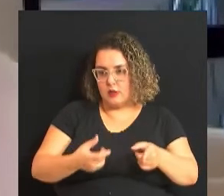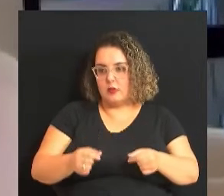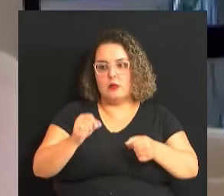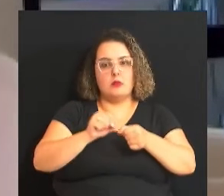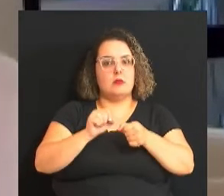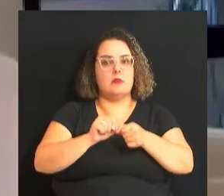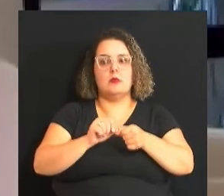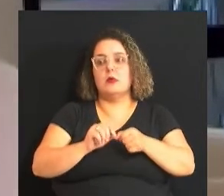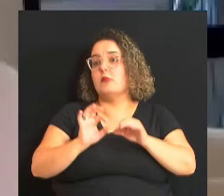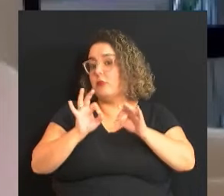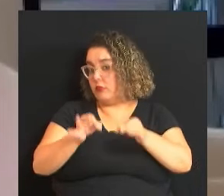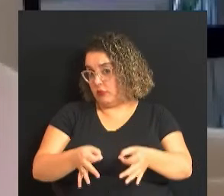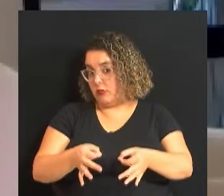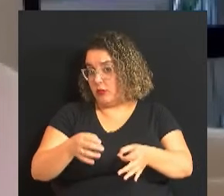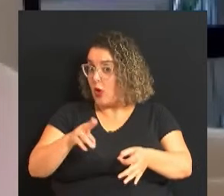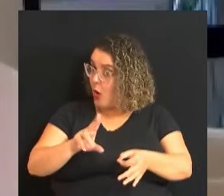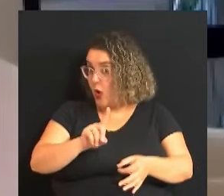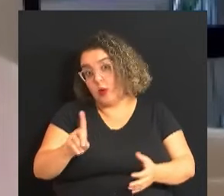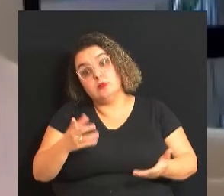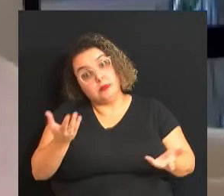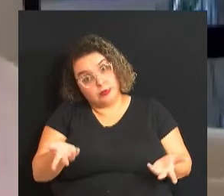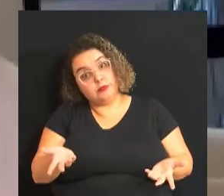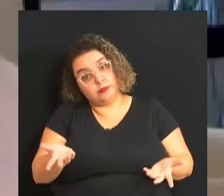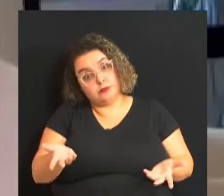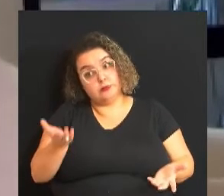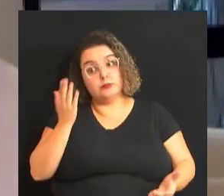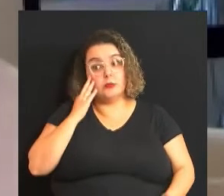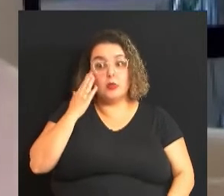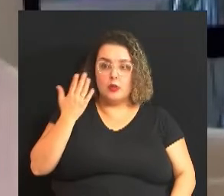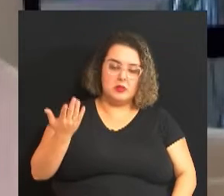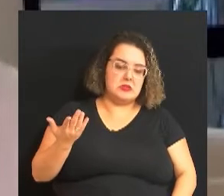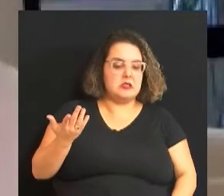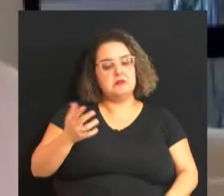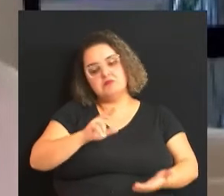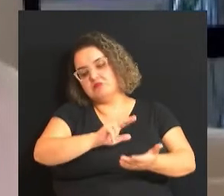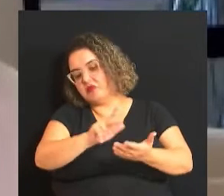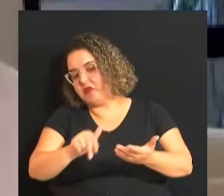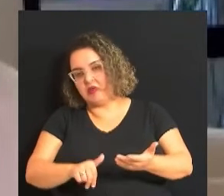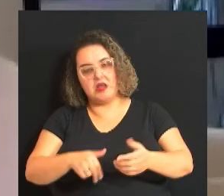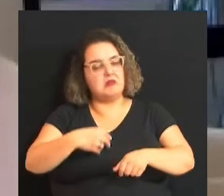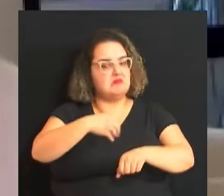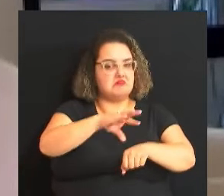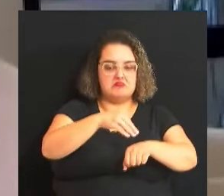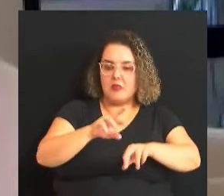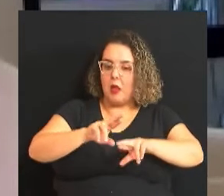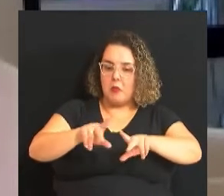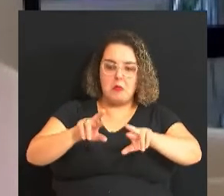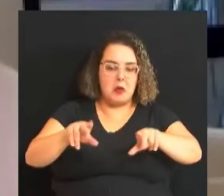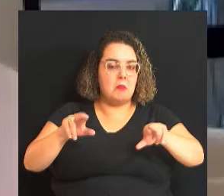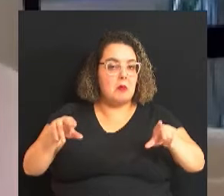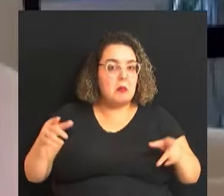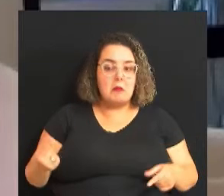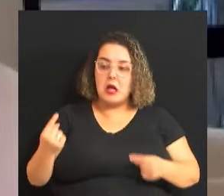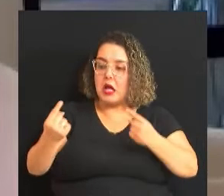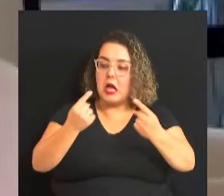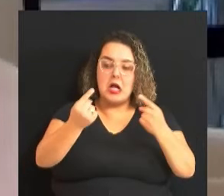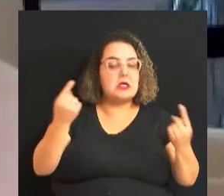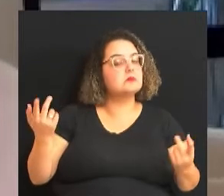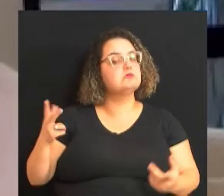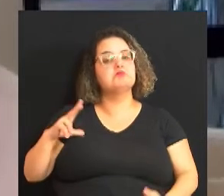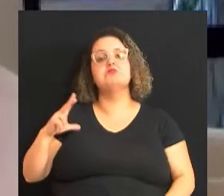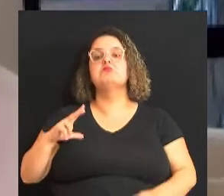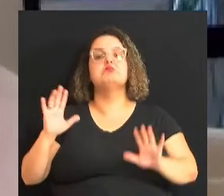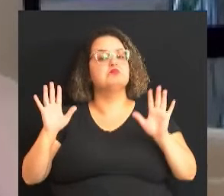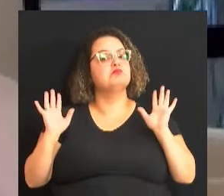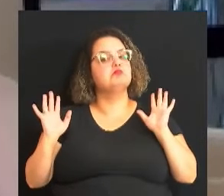definitiva dele ou não, entendeu? Então, assim, tem muitas indicações distintas, muitas circunstâncias diferentes